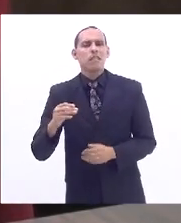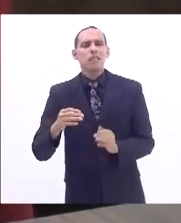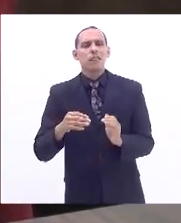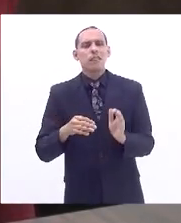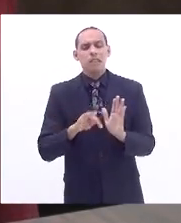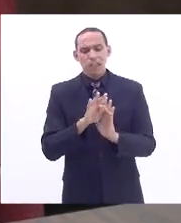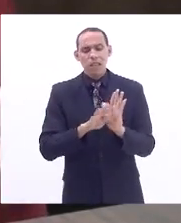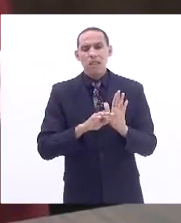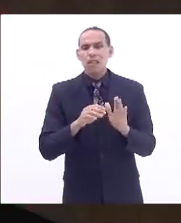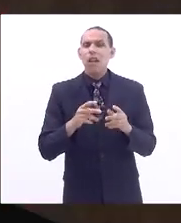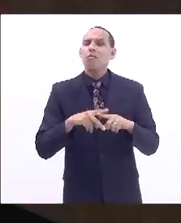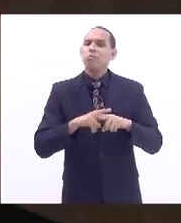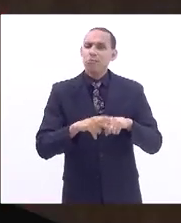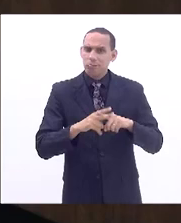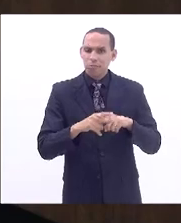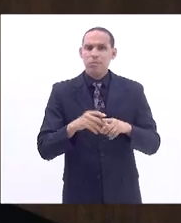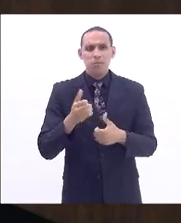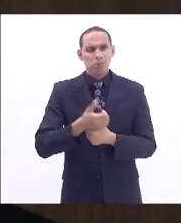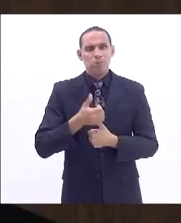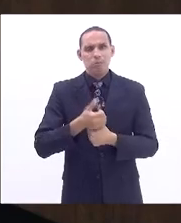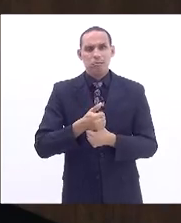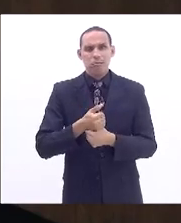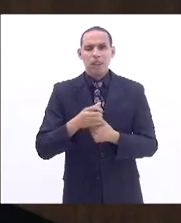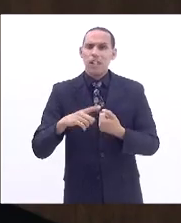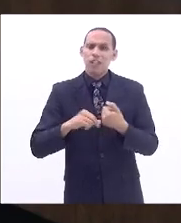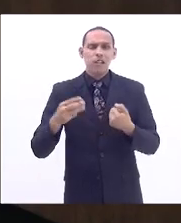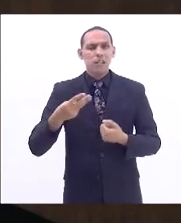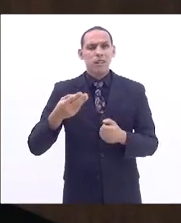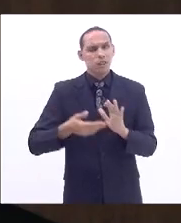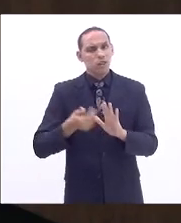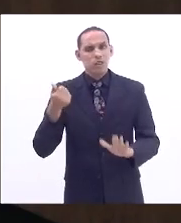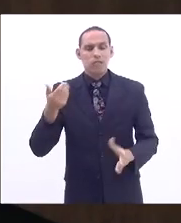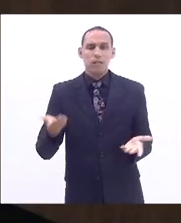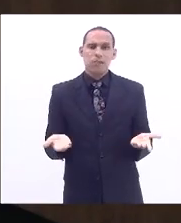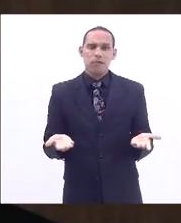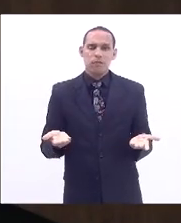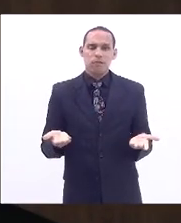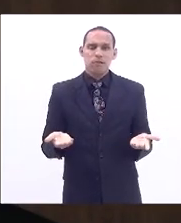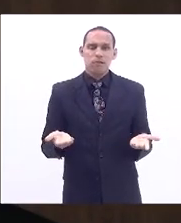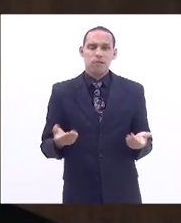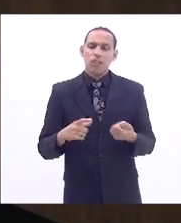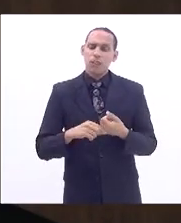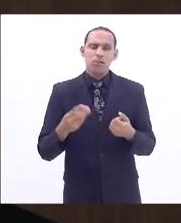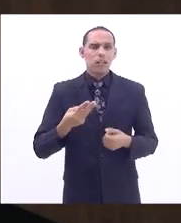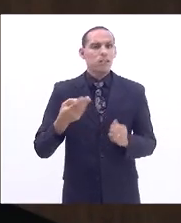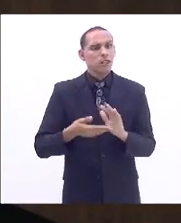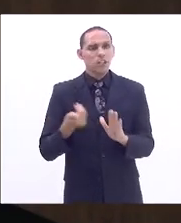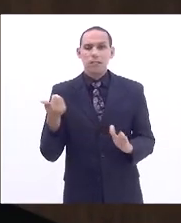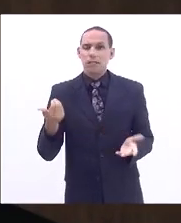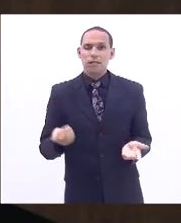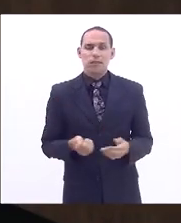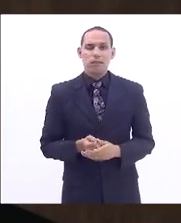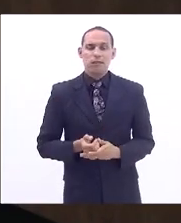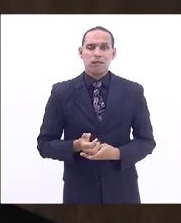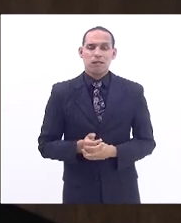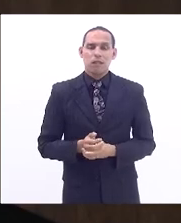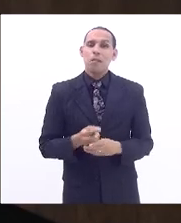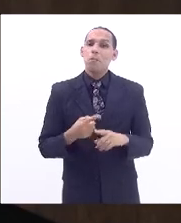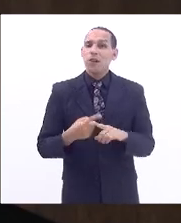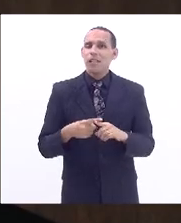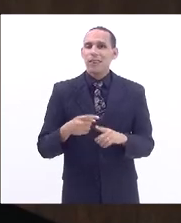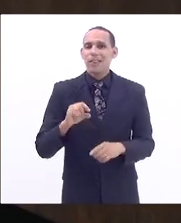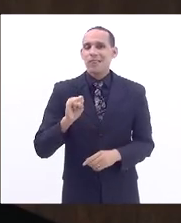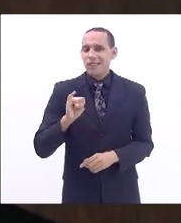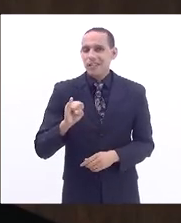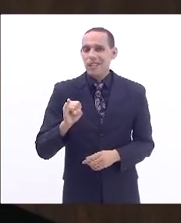o substitutivo desligar o região substitui Realmente eu preciso dela e tirando o artigo tem até potencial presidencial